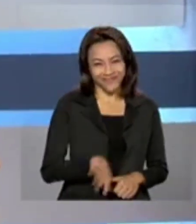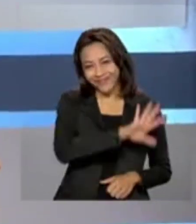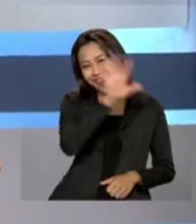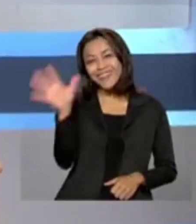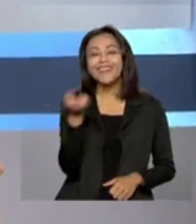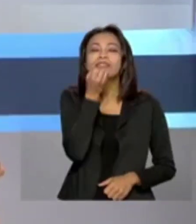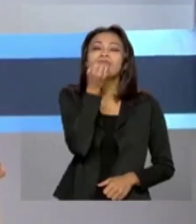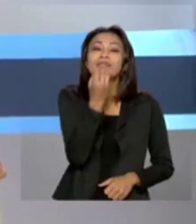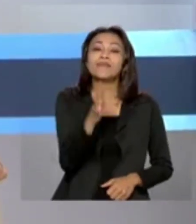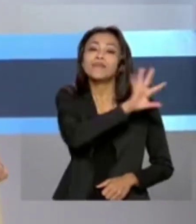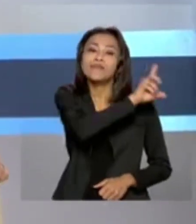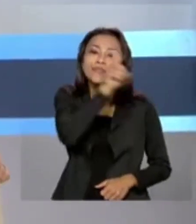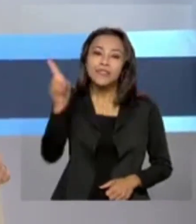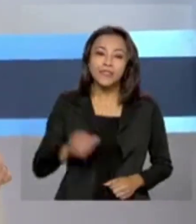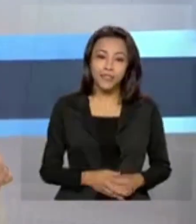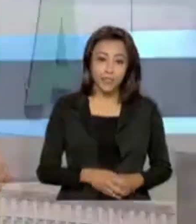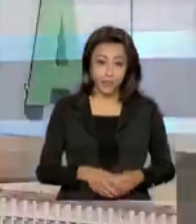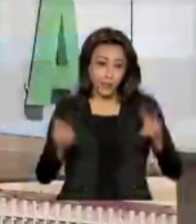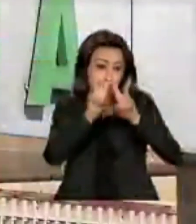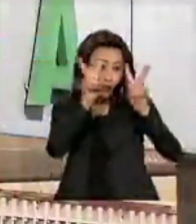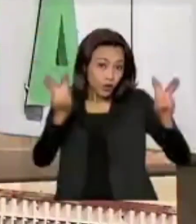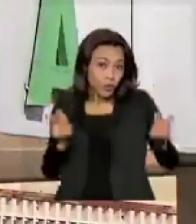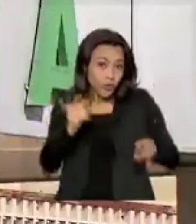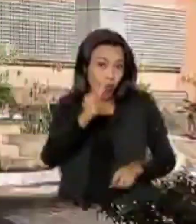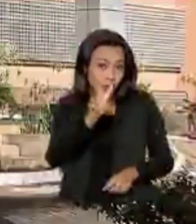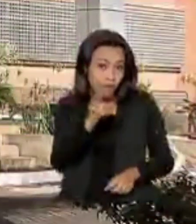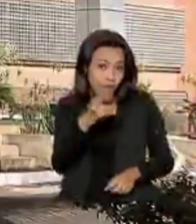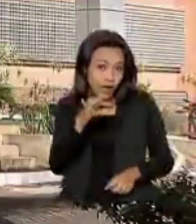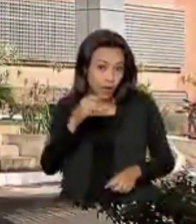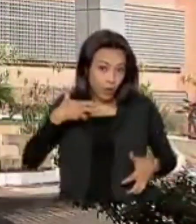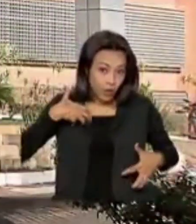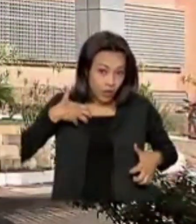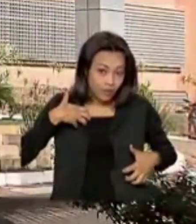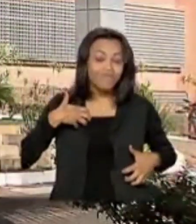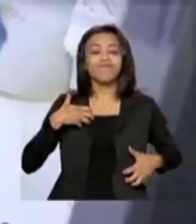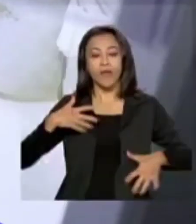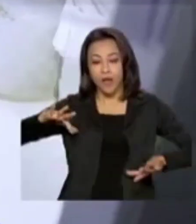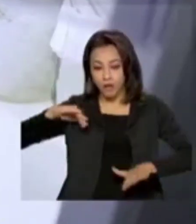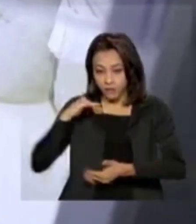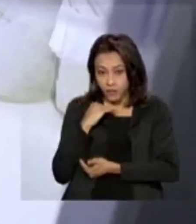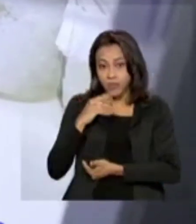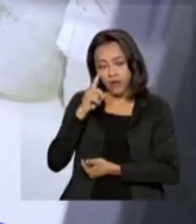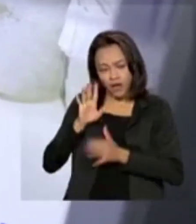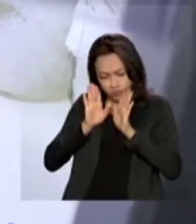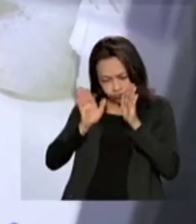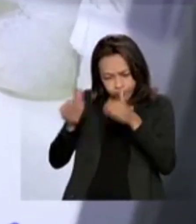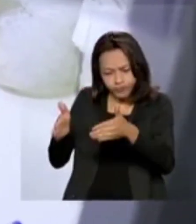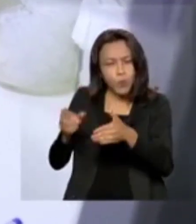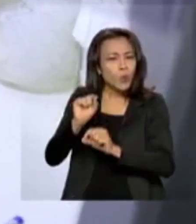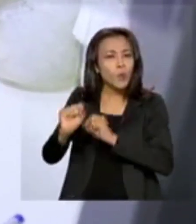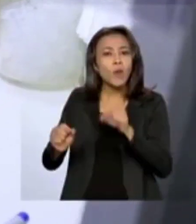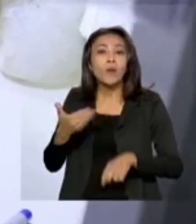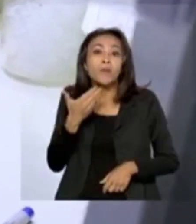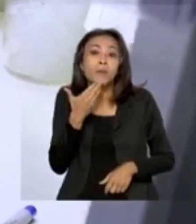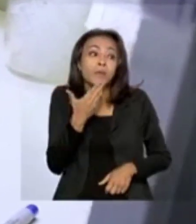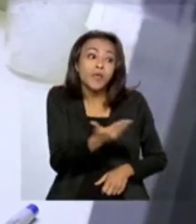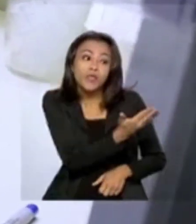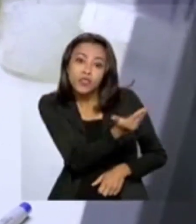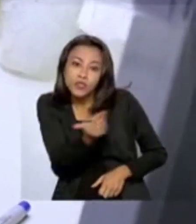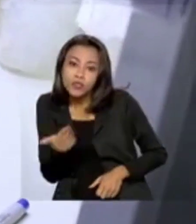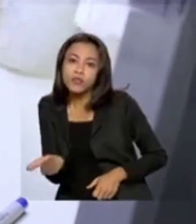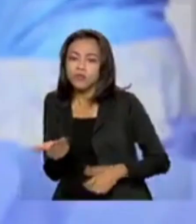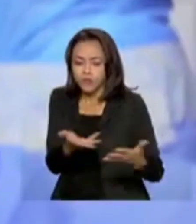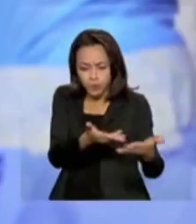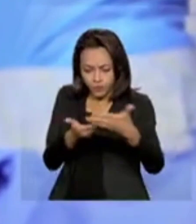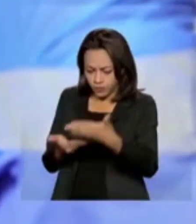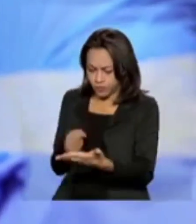Olá, bom dia! Monkeypox. Anvisa vai dar prioridade para analisar pedidos de registro de kits